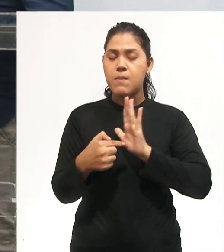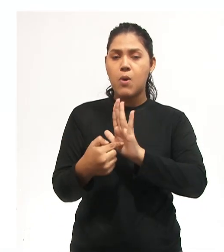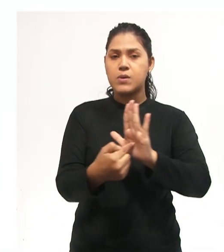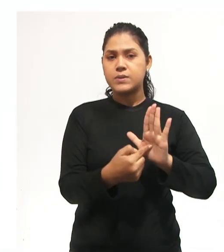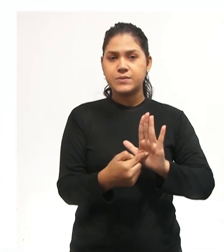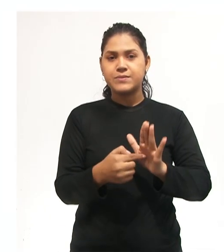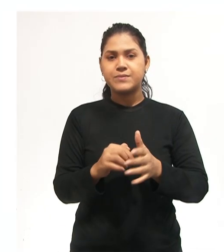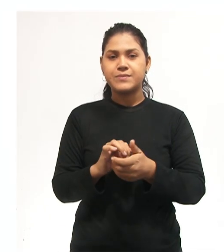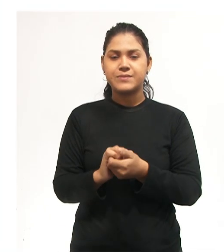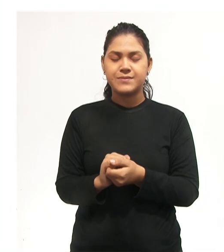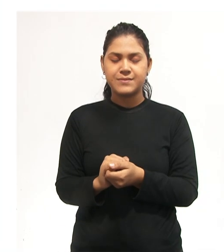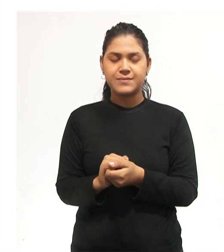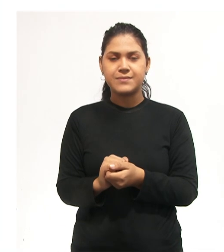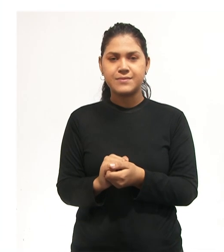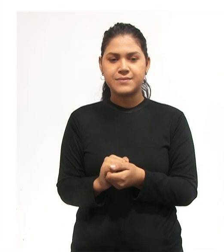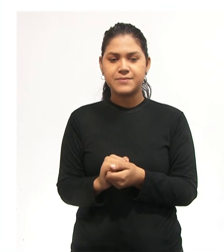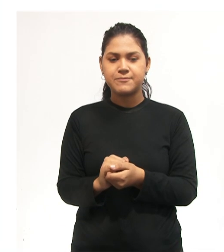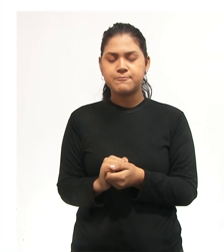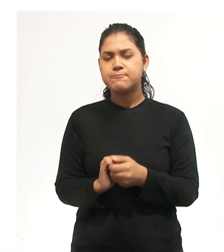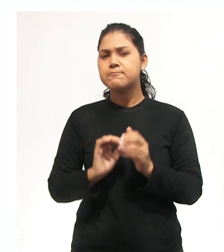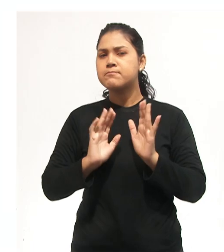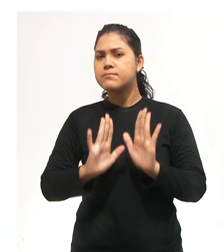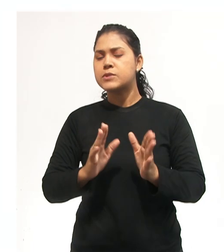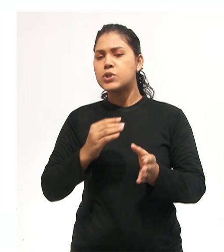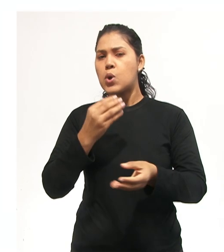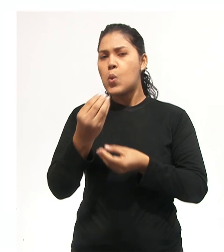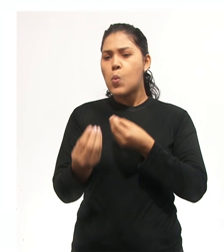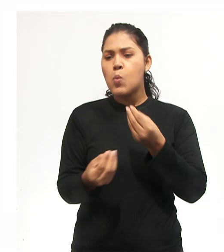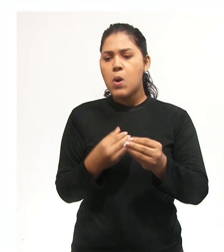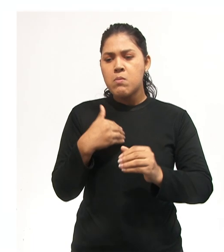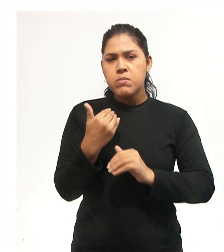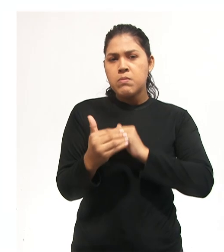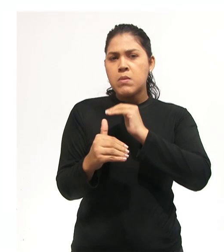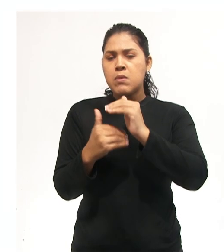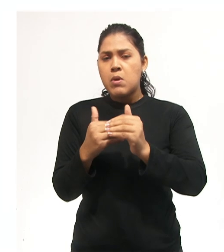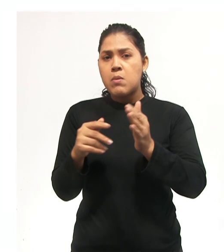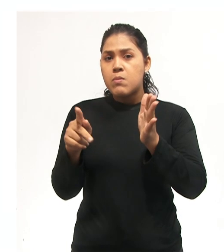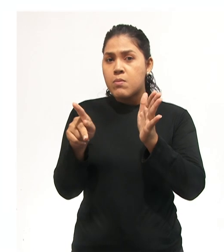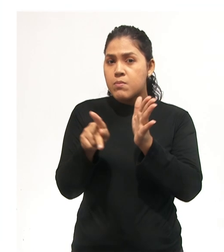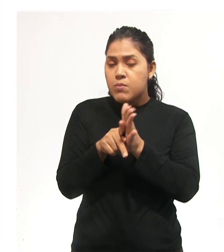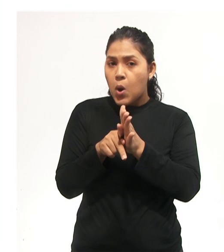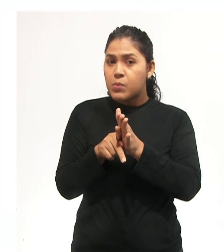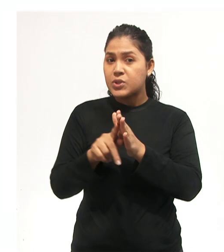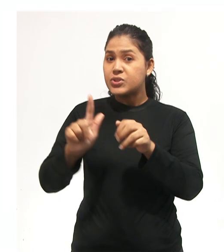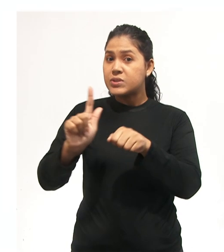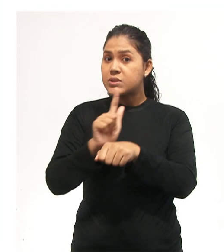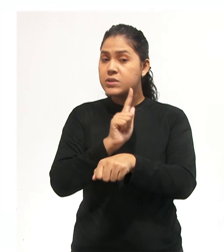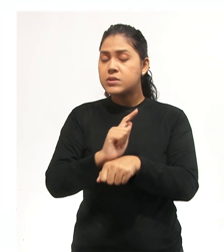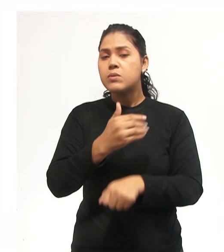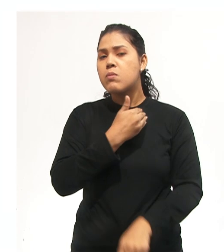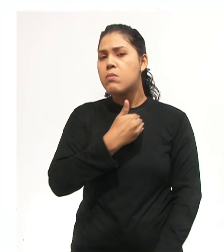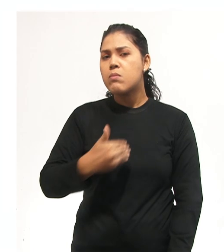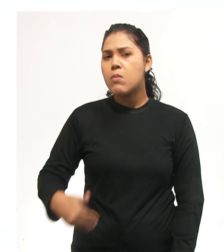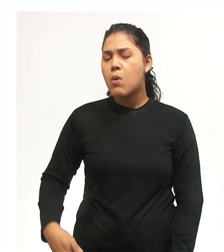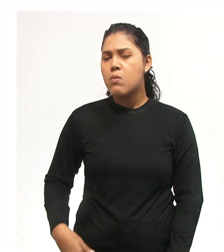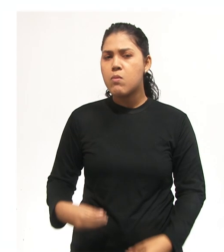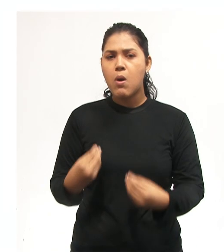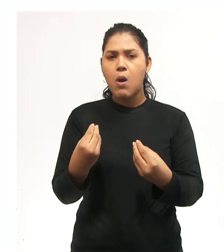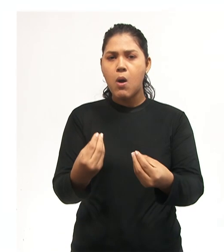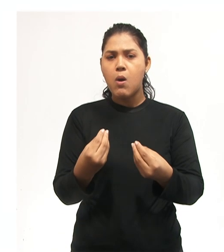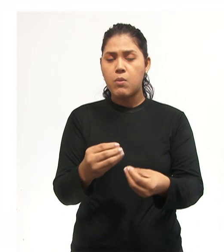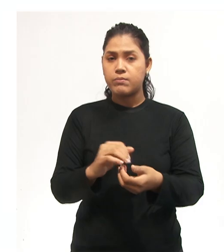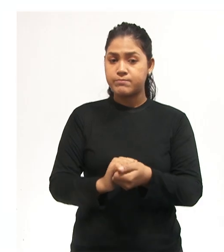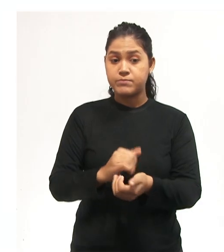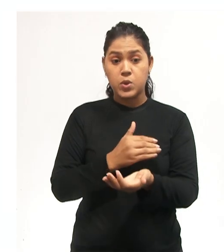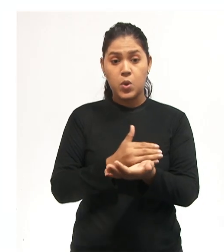ok? Então, como que se deu a evolução histórica na gestão pública? A gente parte de uma administração pública